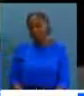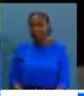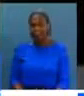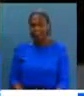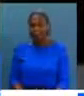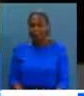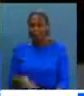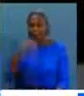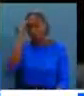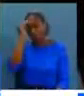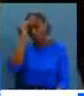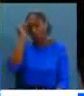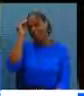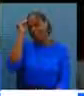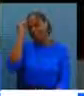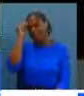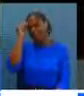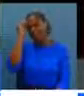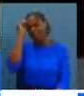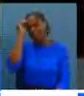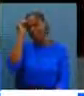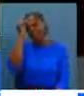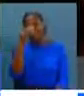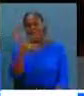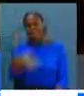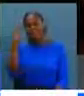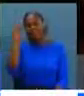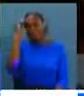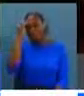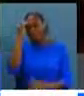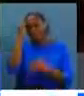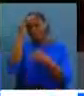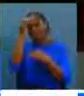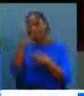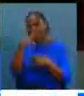Saudade, saudade, saudade.